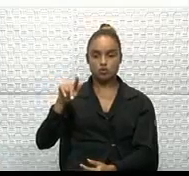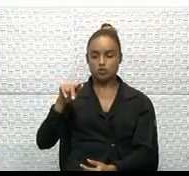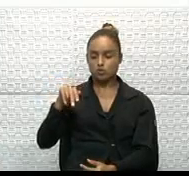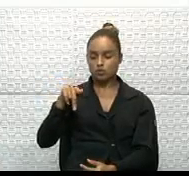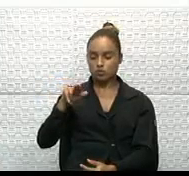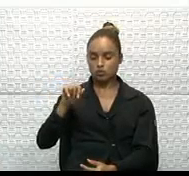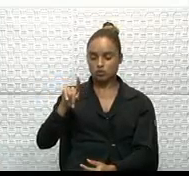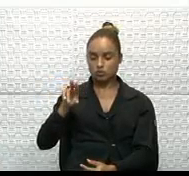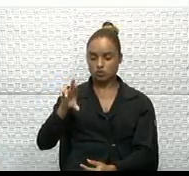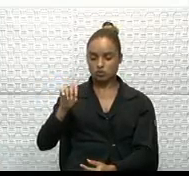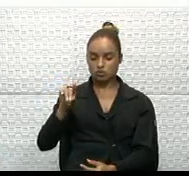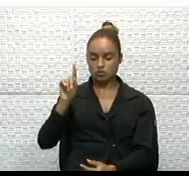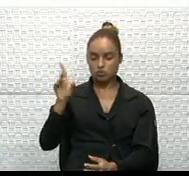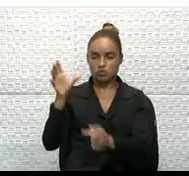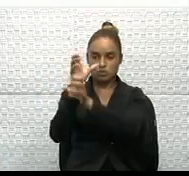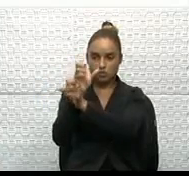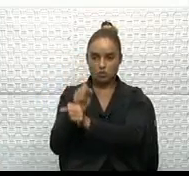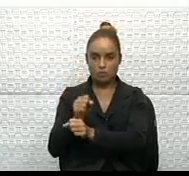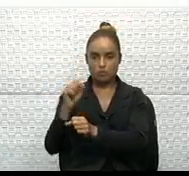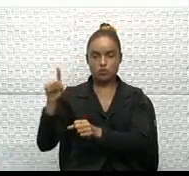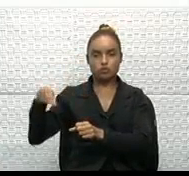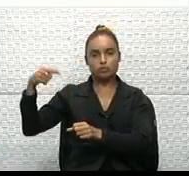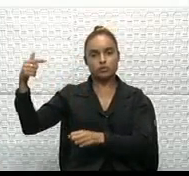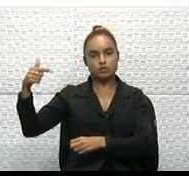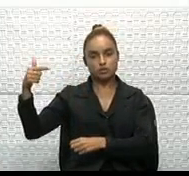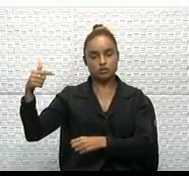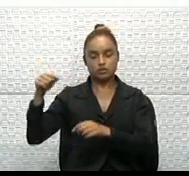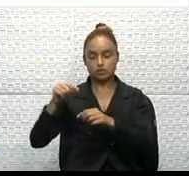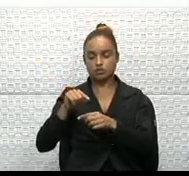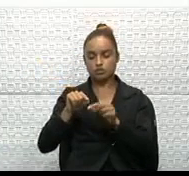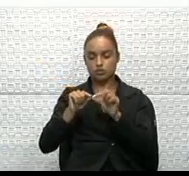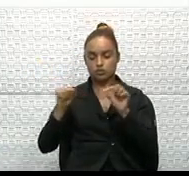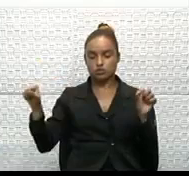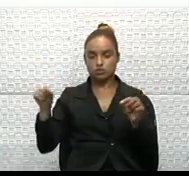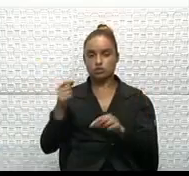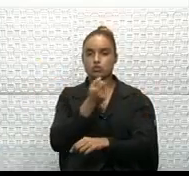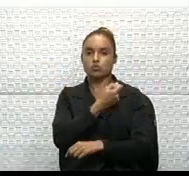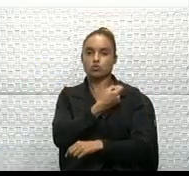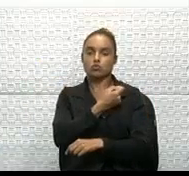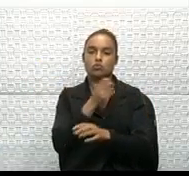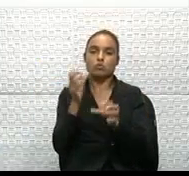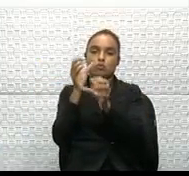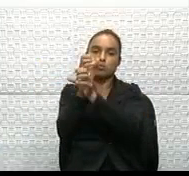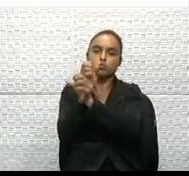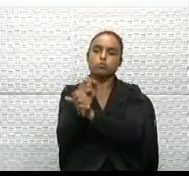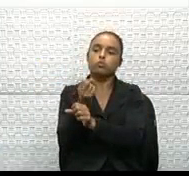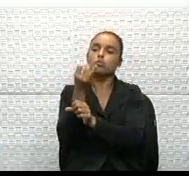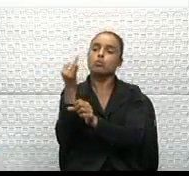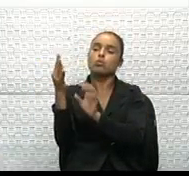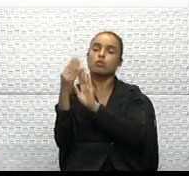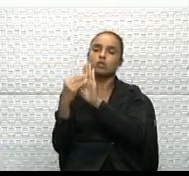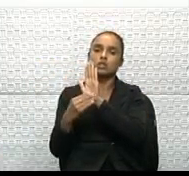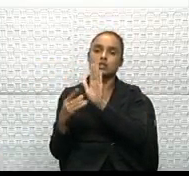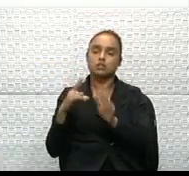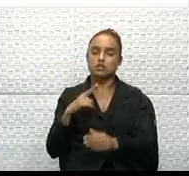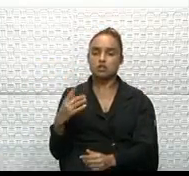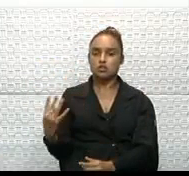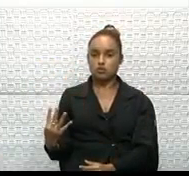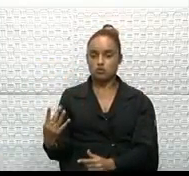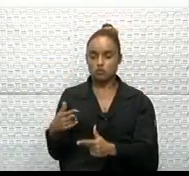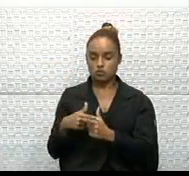que dividir pelo número de dados. Quantos dados nós temos? Nós temos 4. Então é assim que nós determinamos